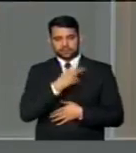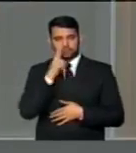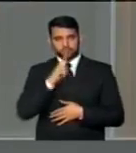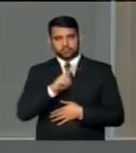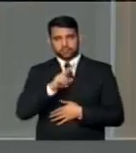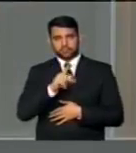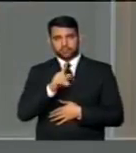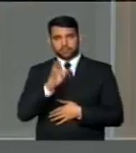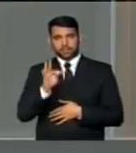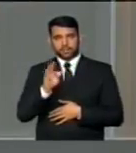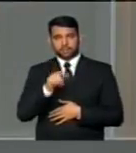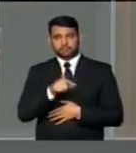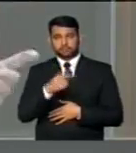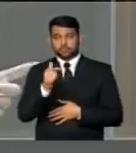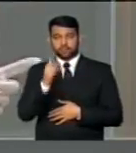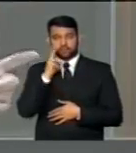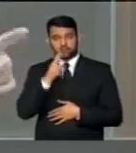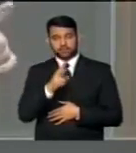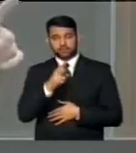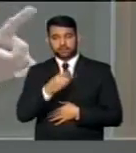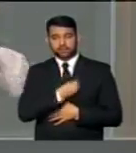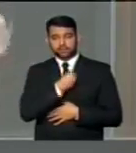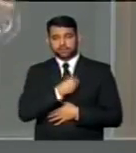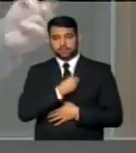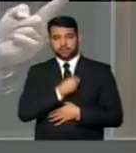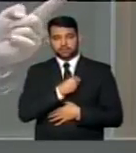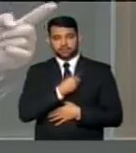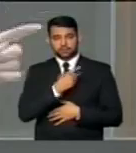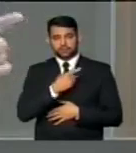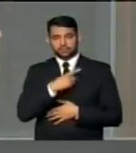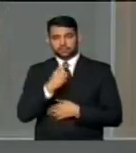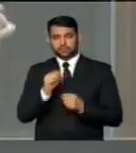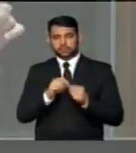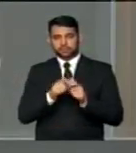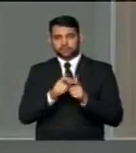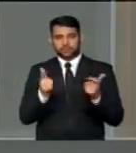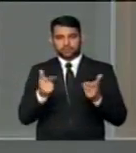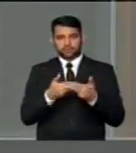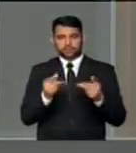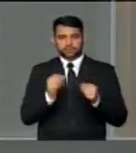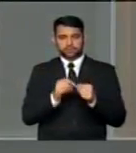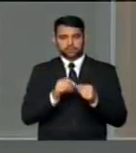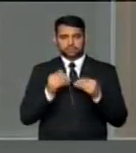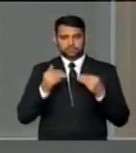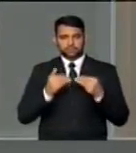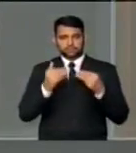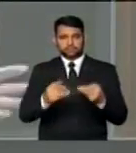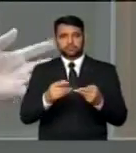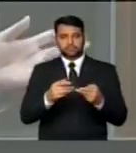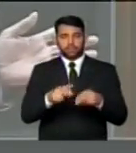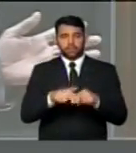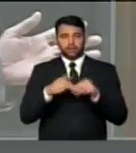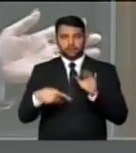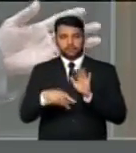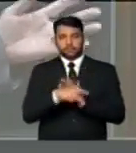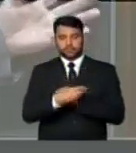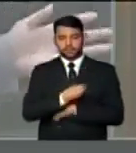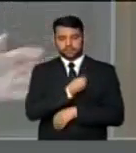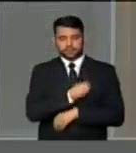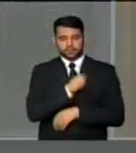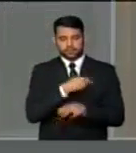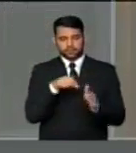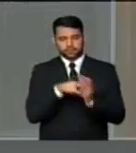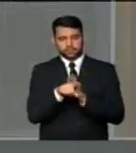pelos petistas. O que tem sido visto são as gordas contas dos órgãos públicos. E aí a prova está